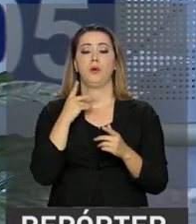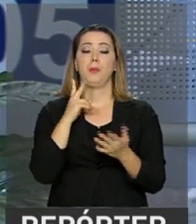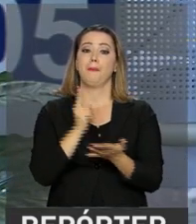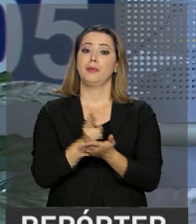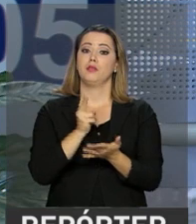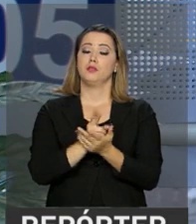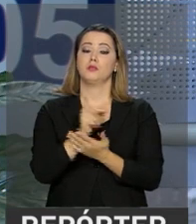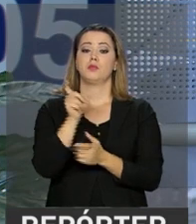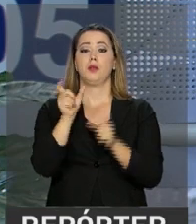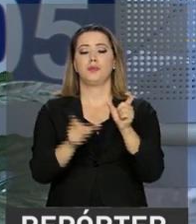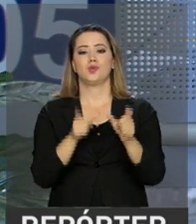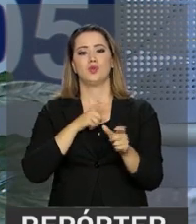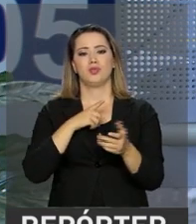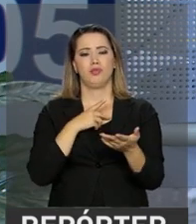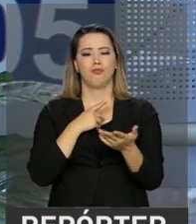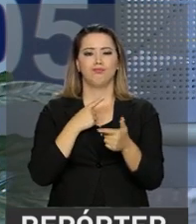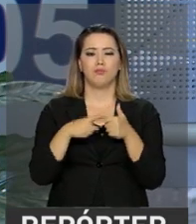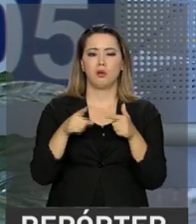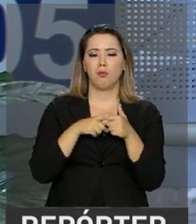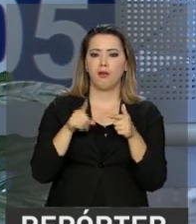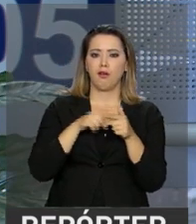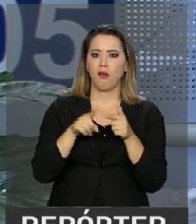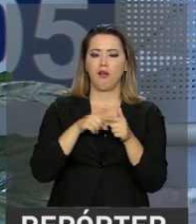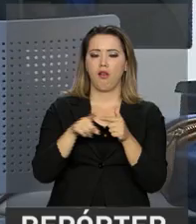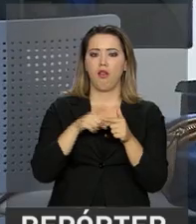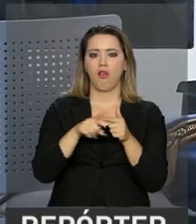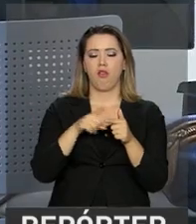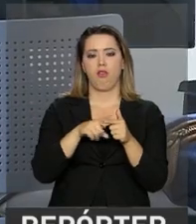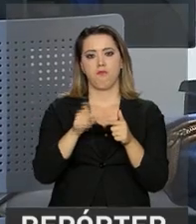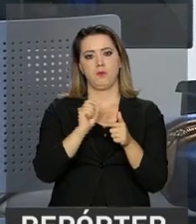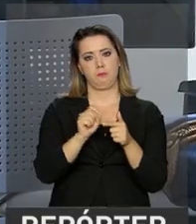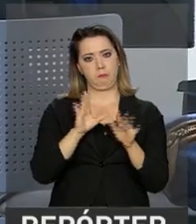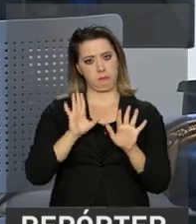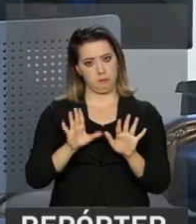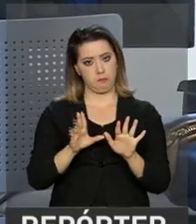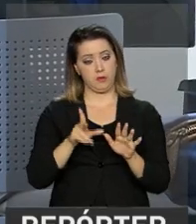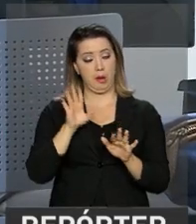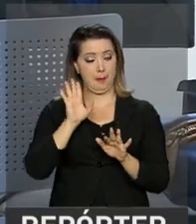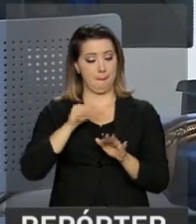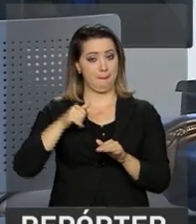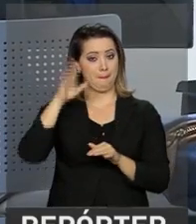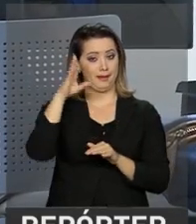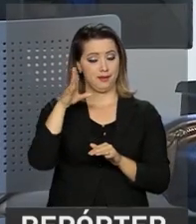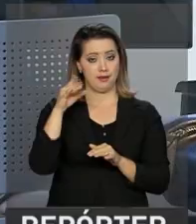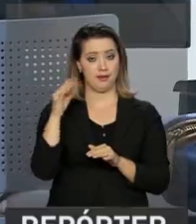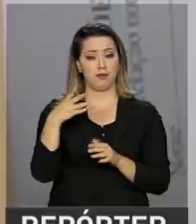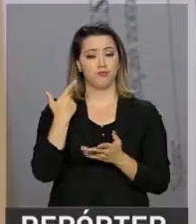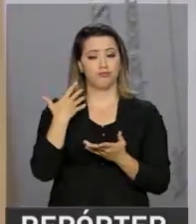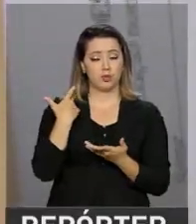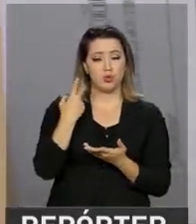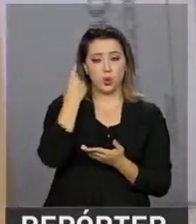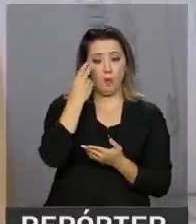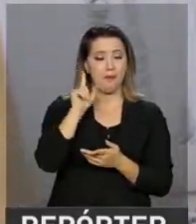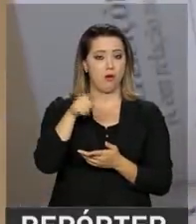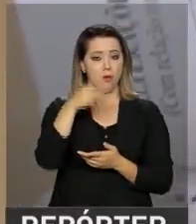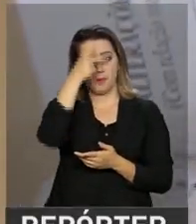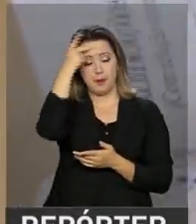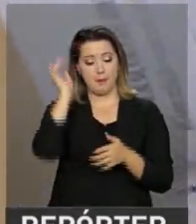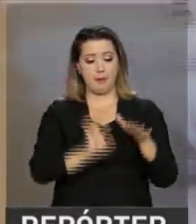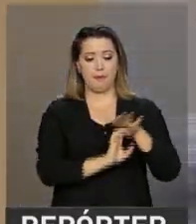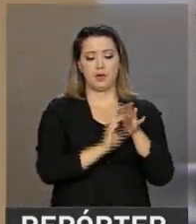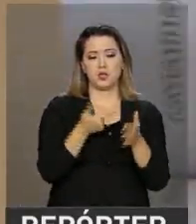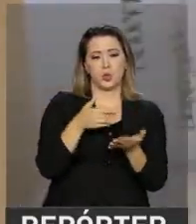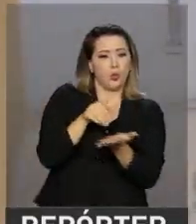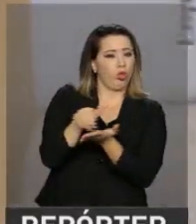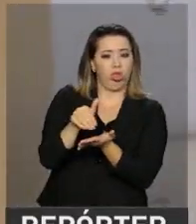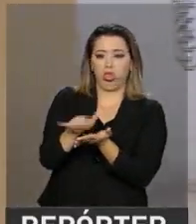beneficiário tiver alguma inconsistência cadastral a mais comum é o patrão não ter dado baixa na carteira